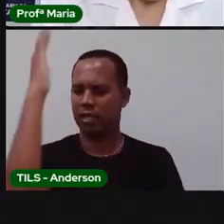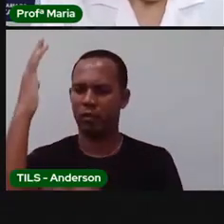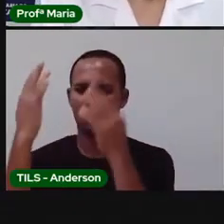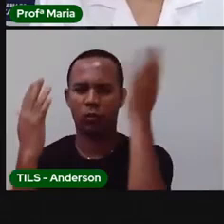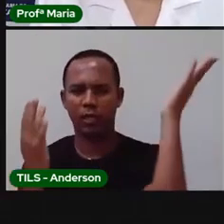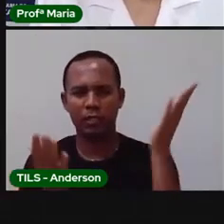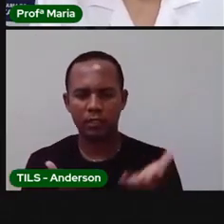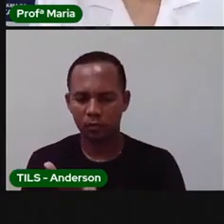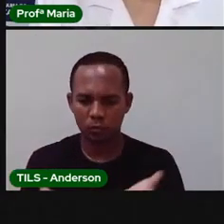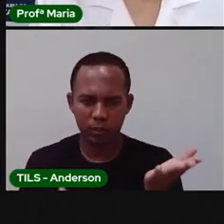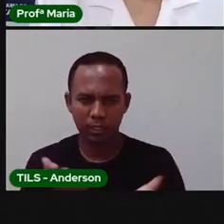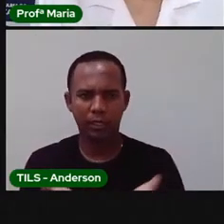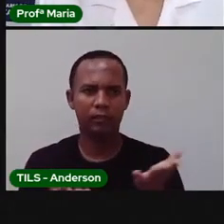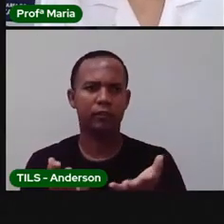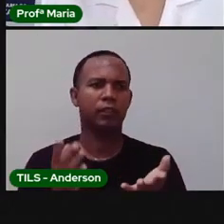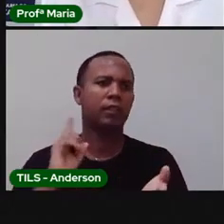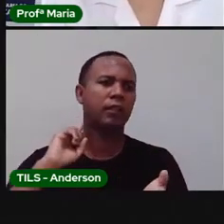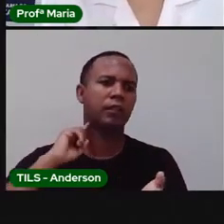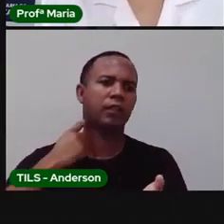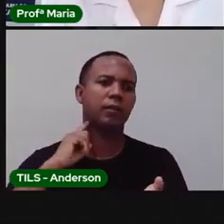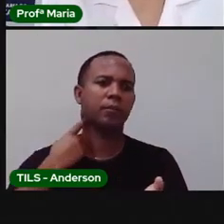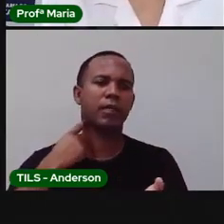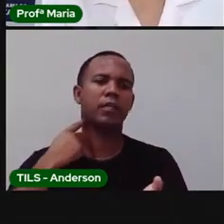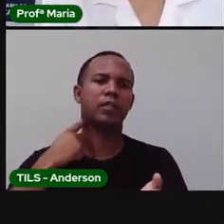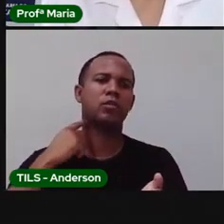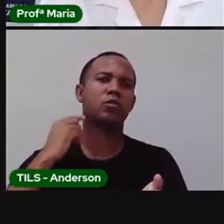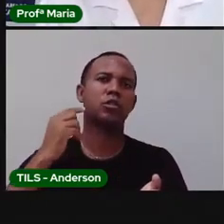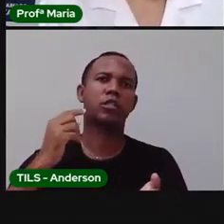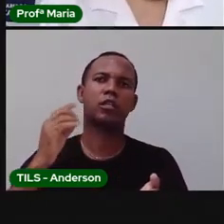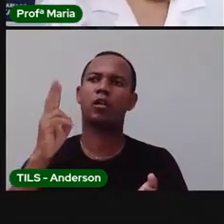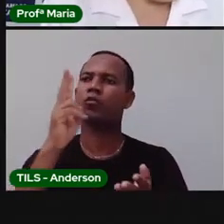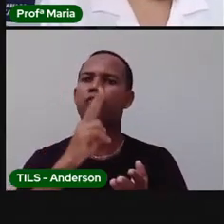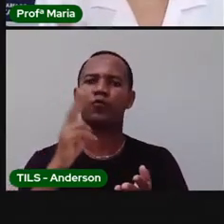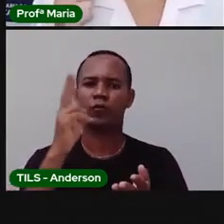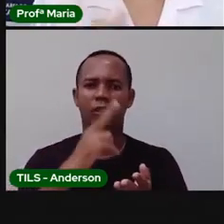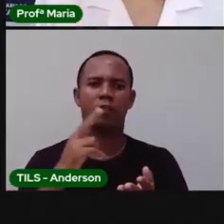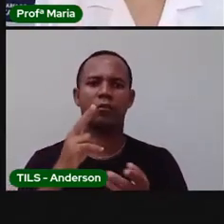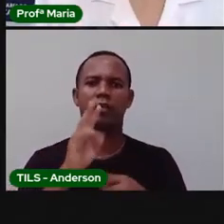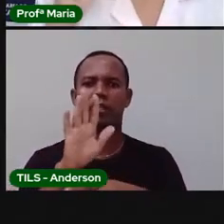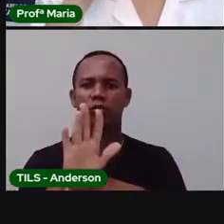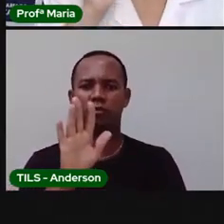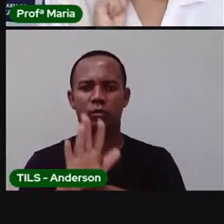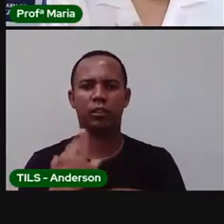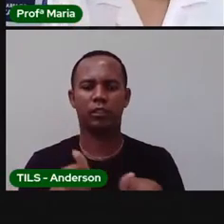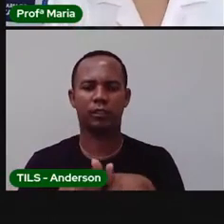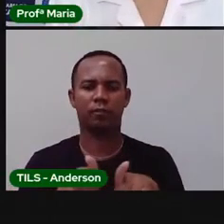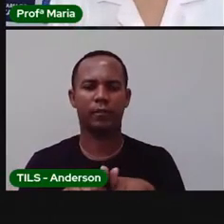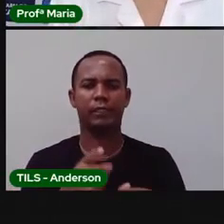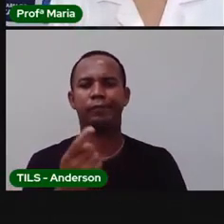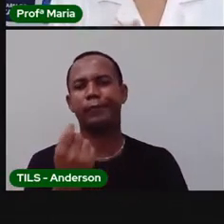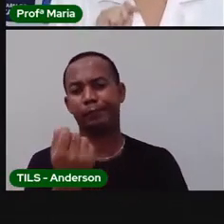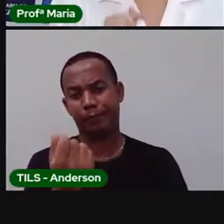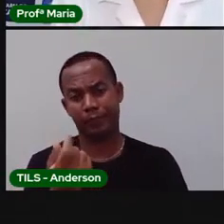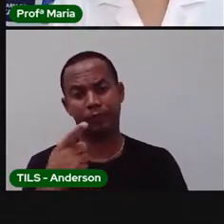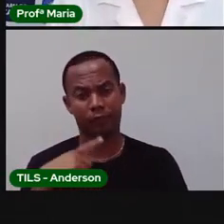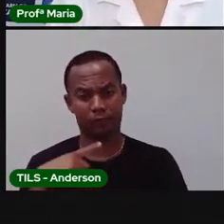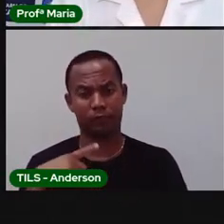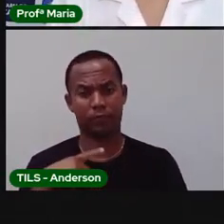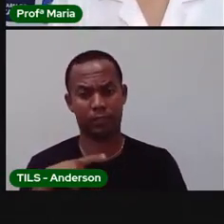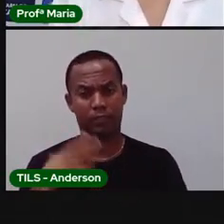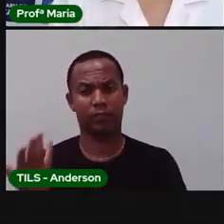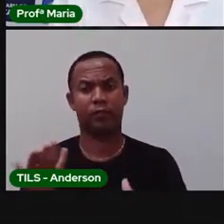poupados, reduz a poluição, além de gerar emprego. Lembra que a Pró falou das pessoas que vivem com